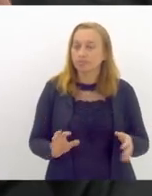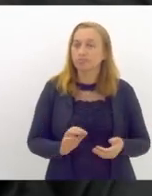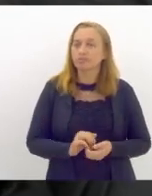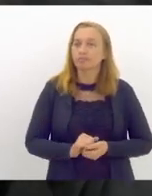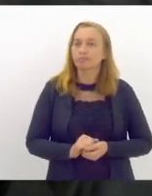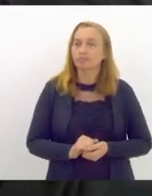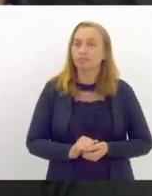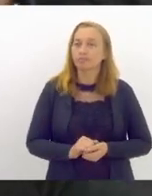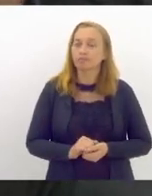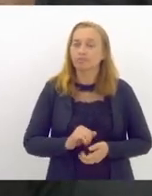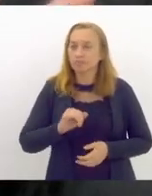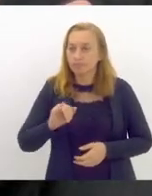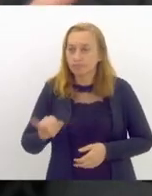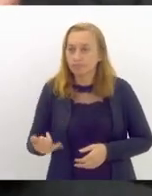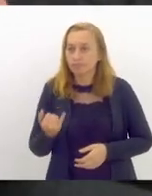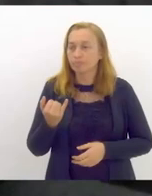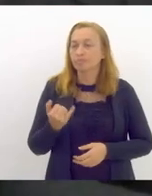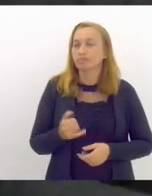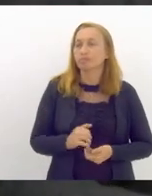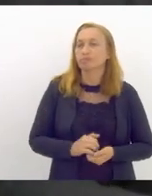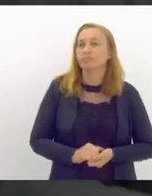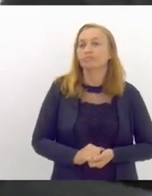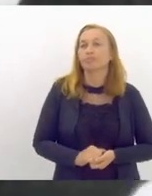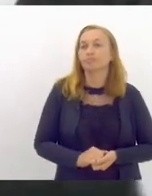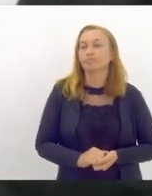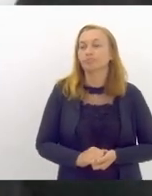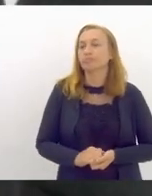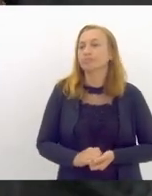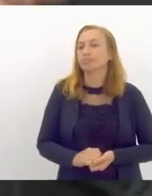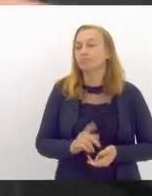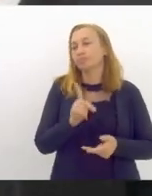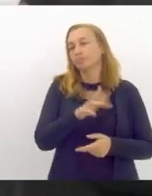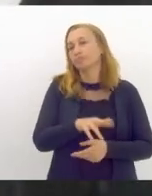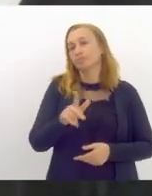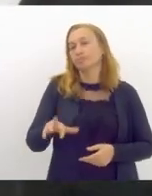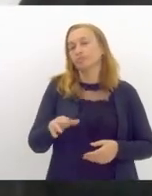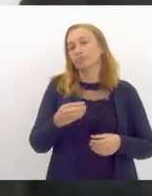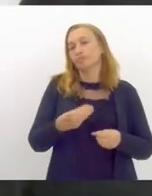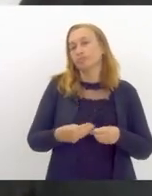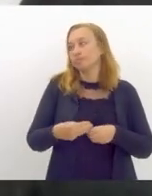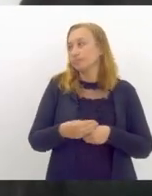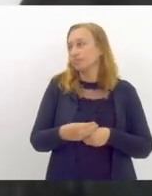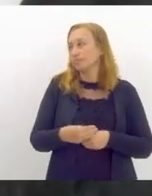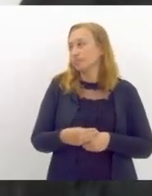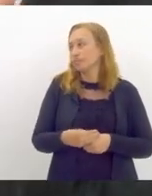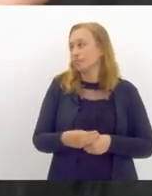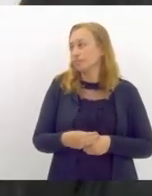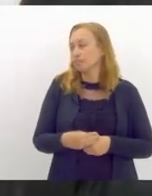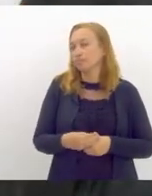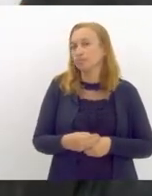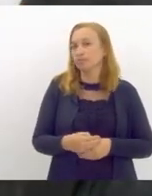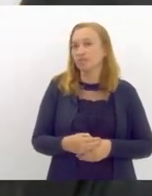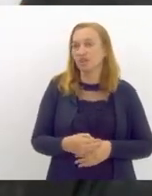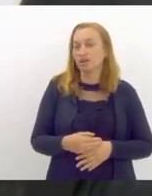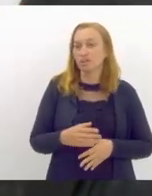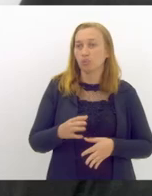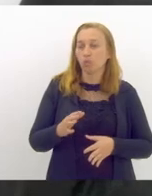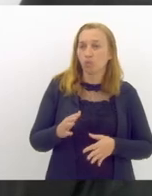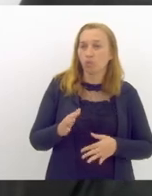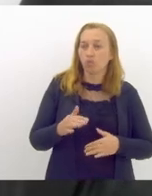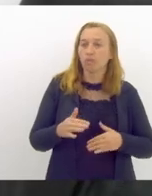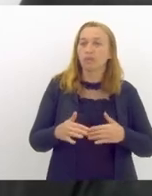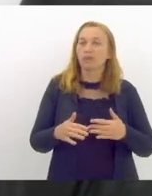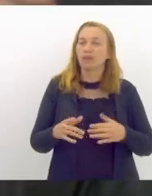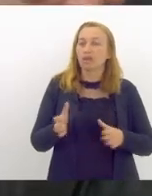de aproveitamento dos diversos municípios com seus respectivos desempenhos para